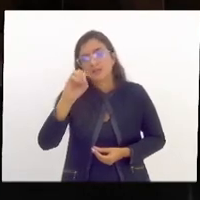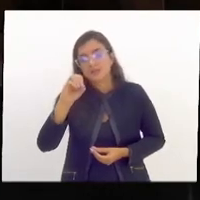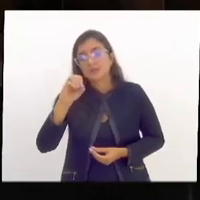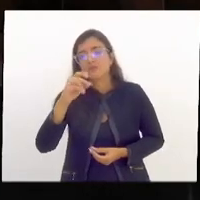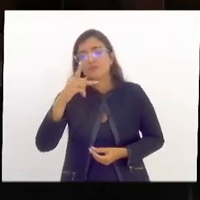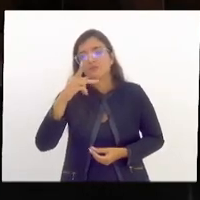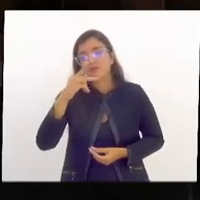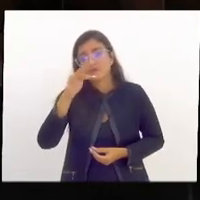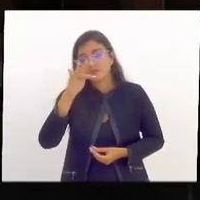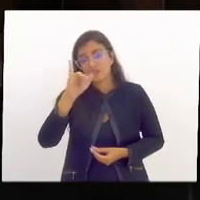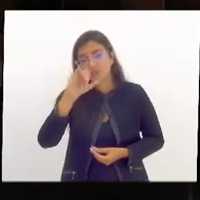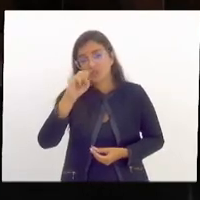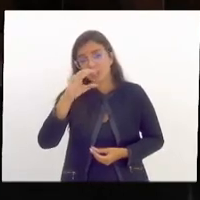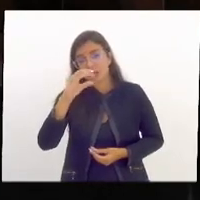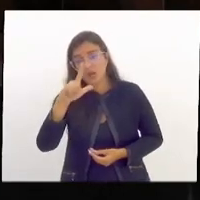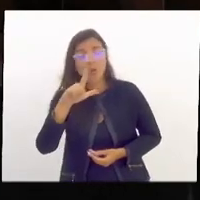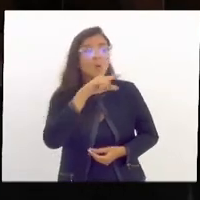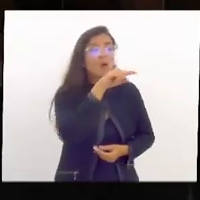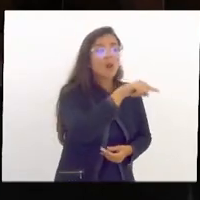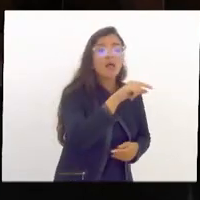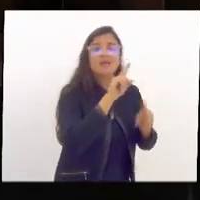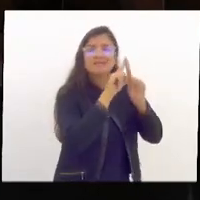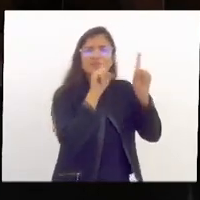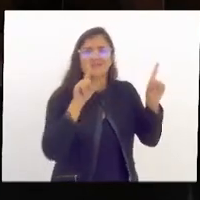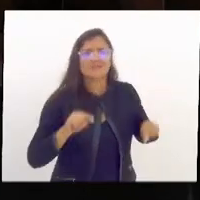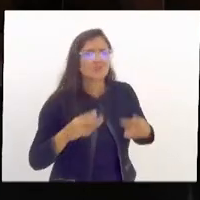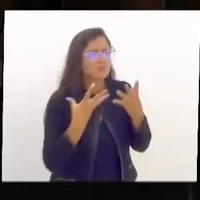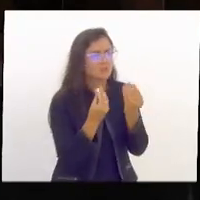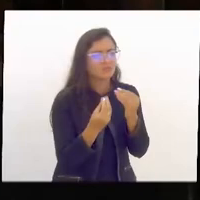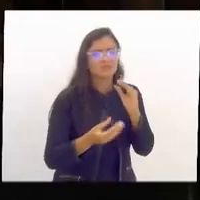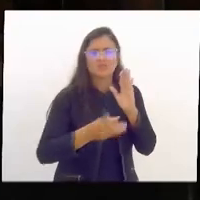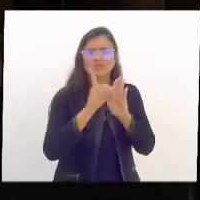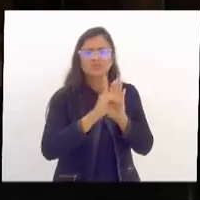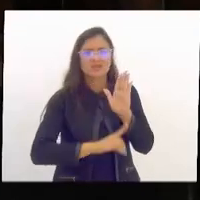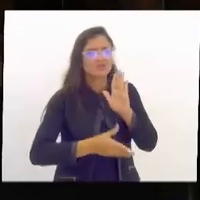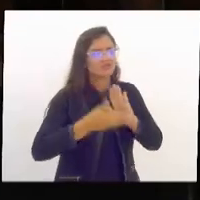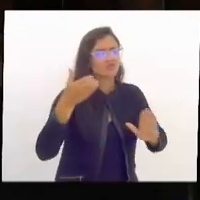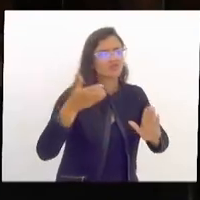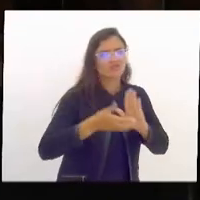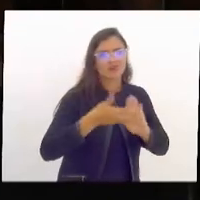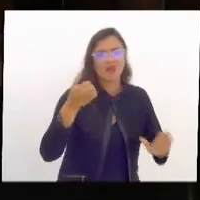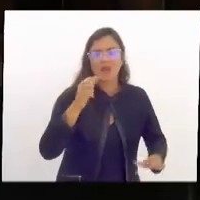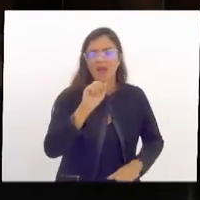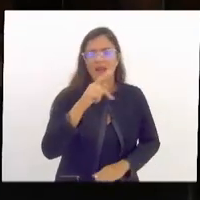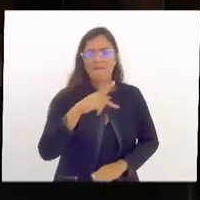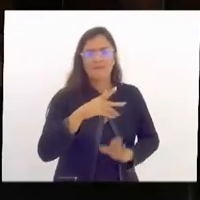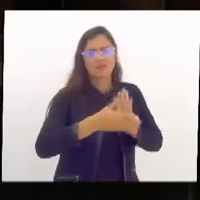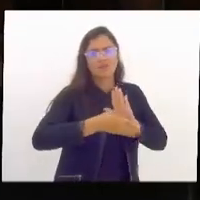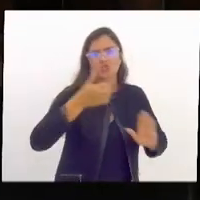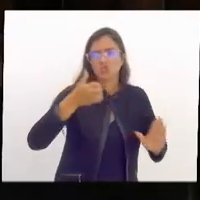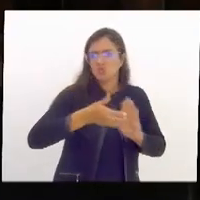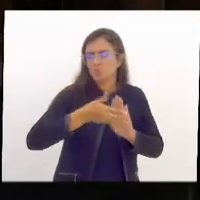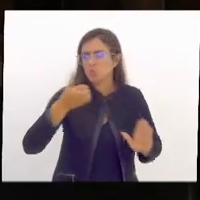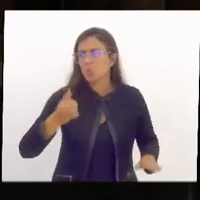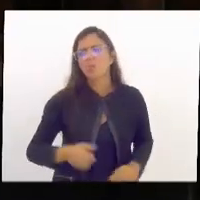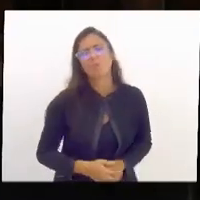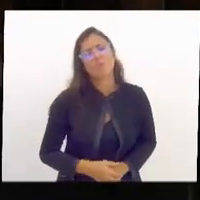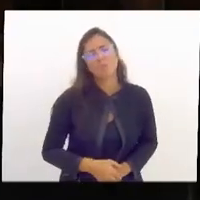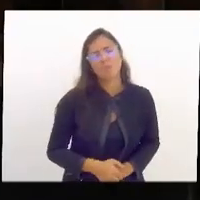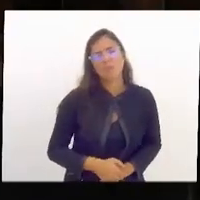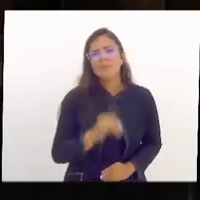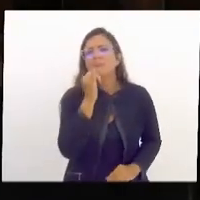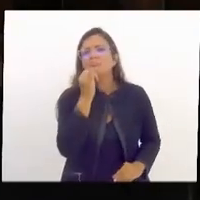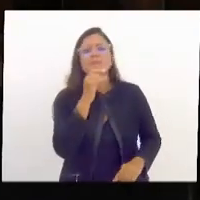a aposentadoria de diversos servidores. Retiramos, não só em tempo de serviço